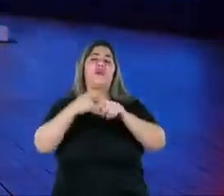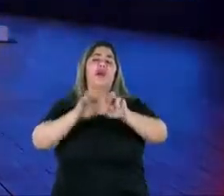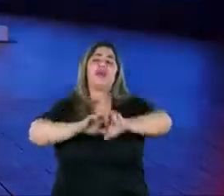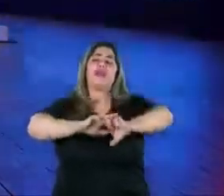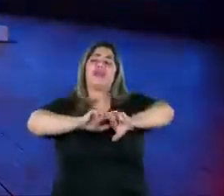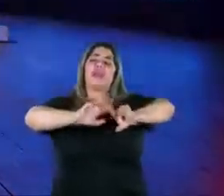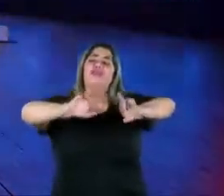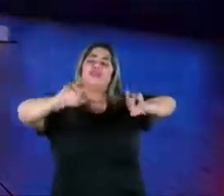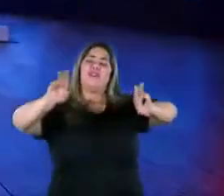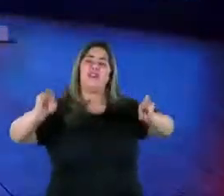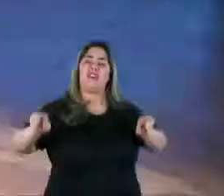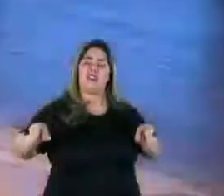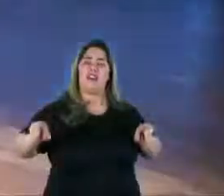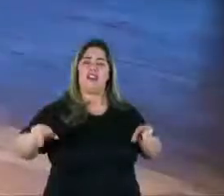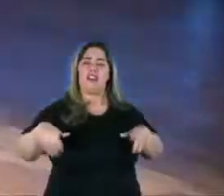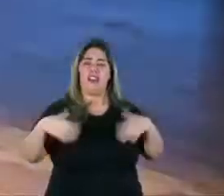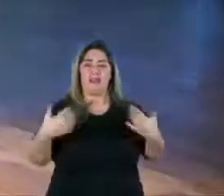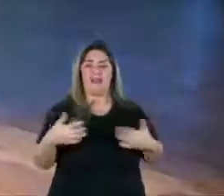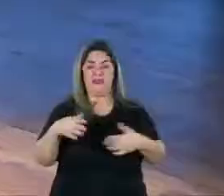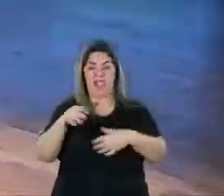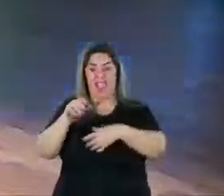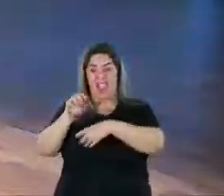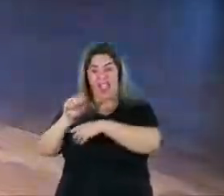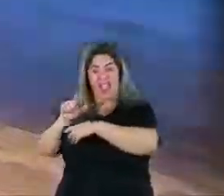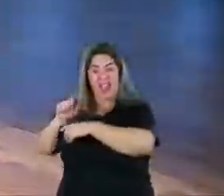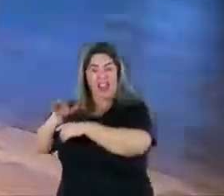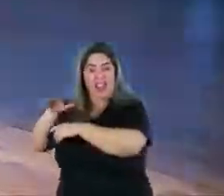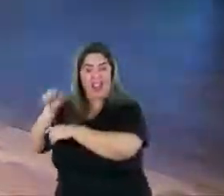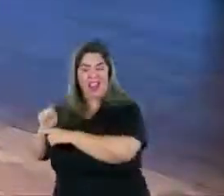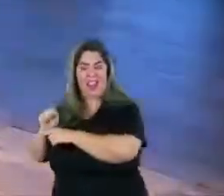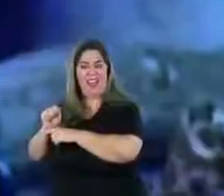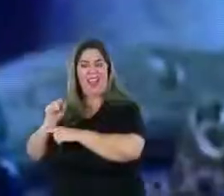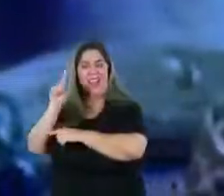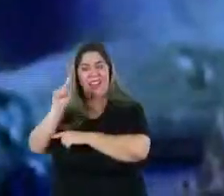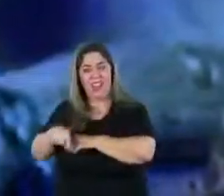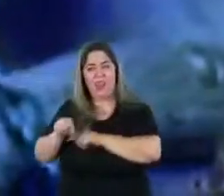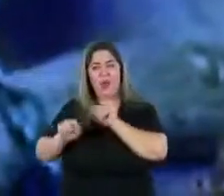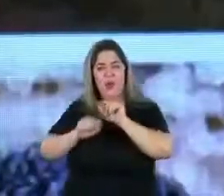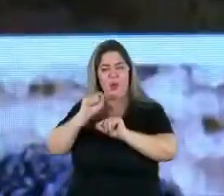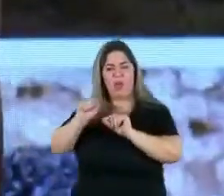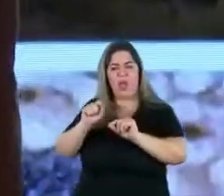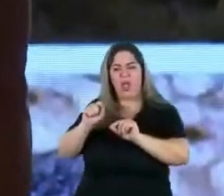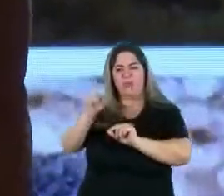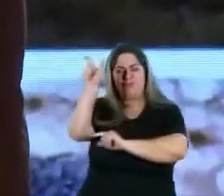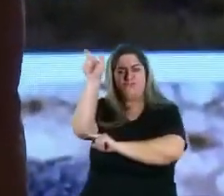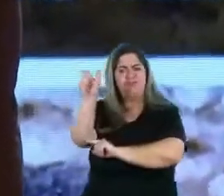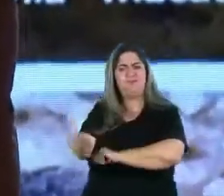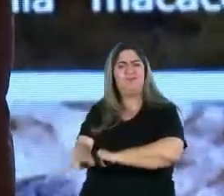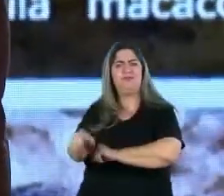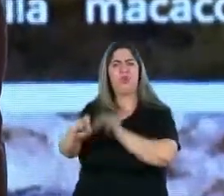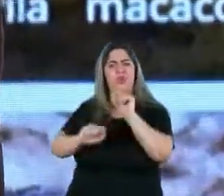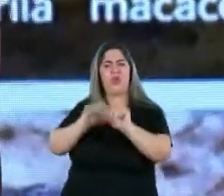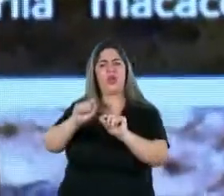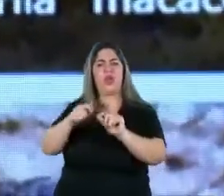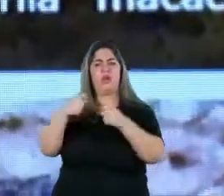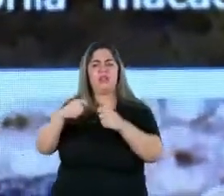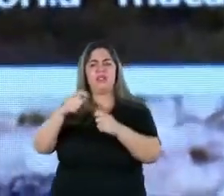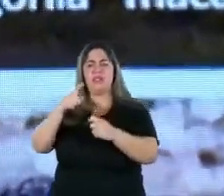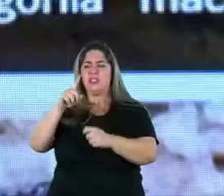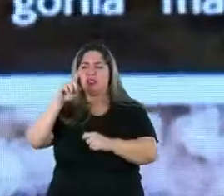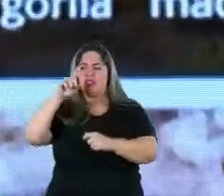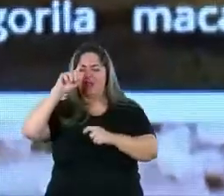de aléa. Aléa no objeto, complexo, mas também no sujeito, dado que ele deve tomar